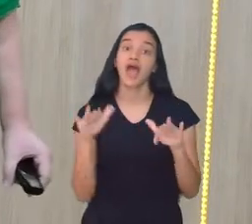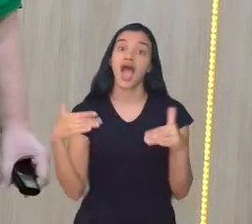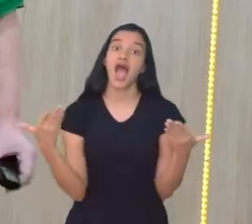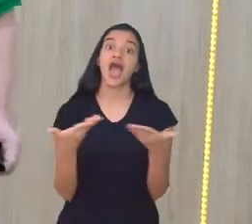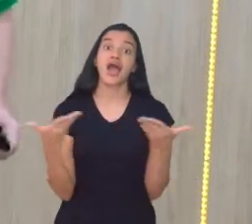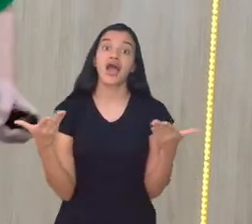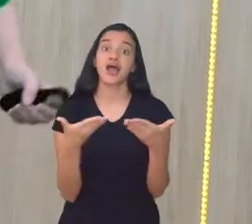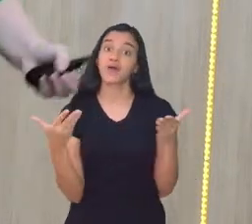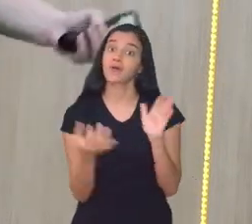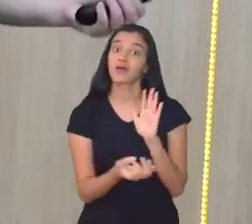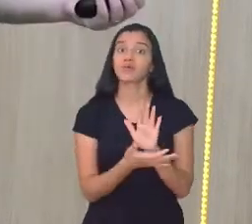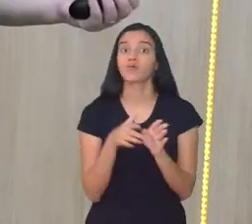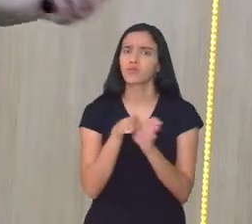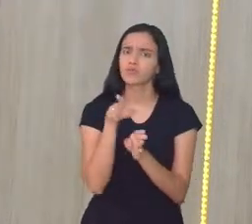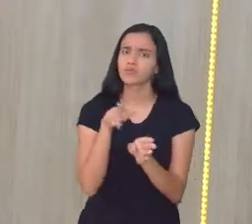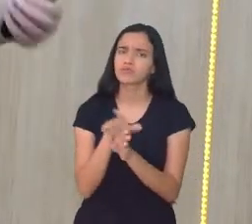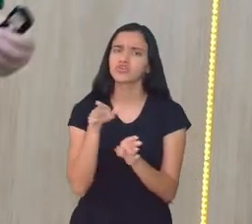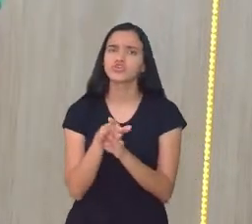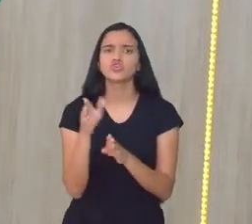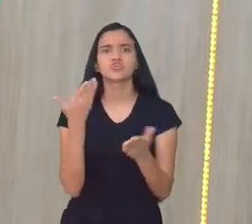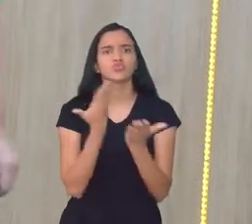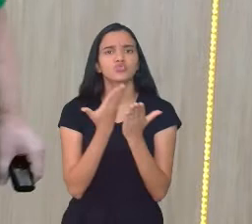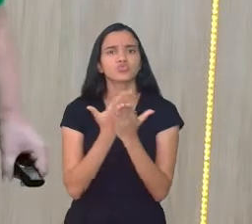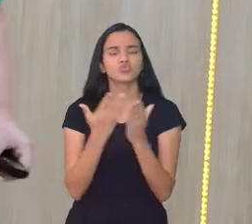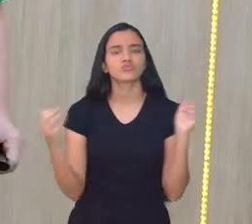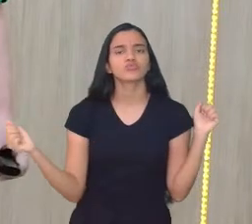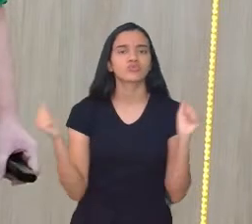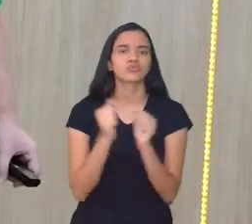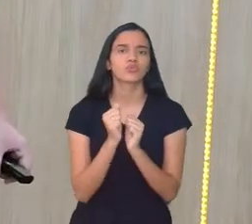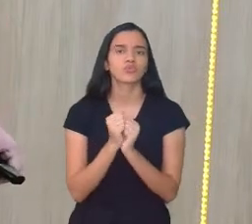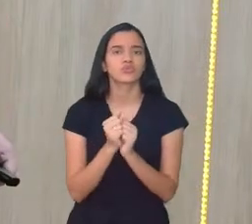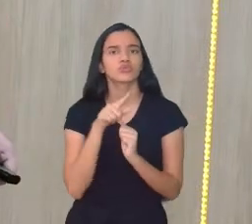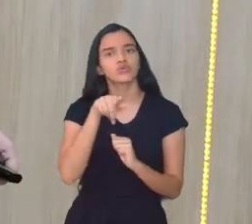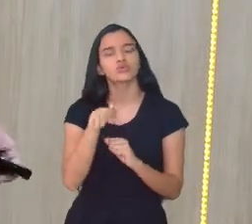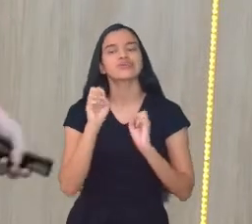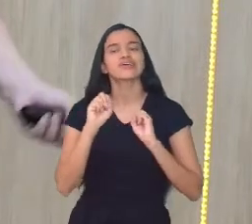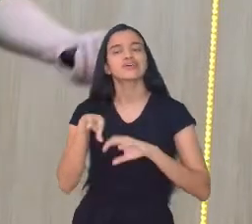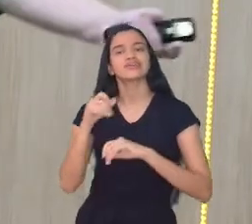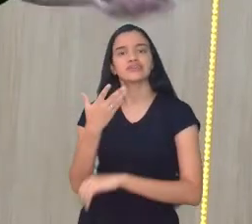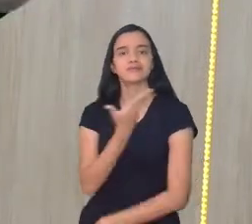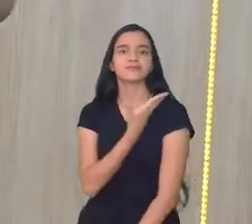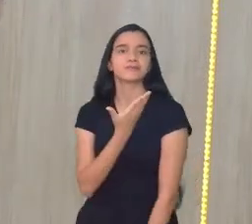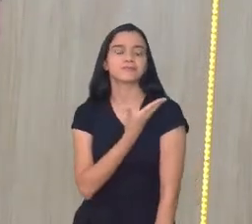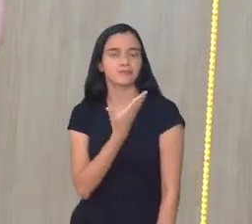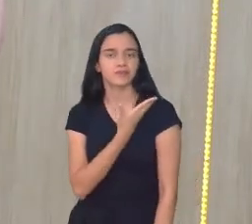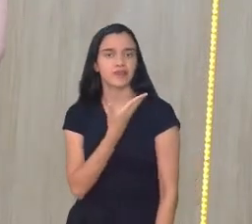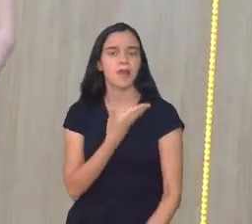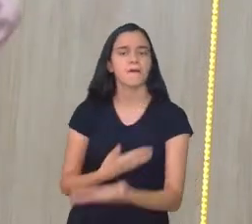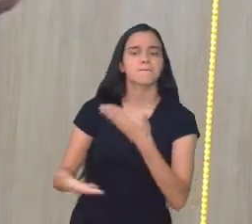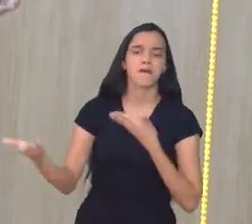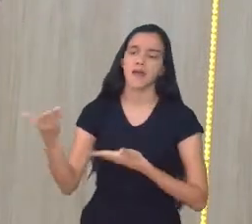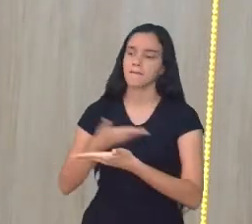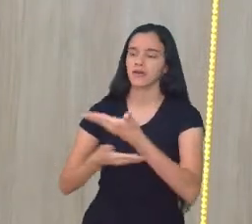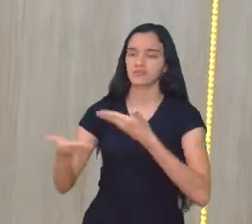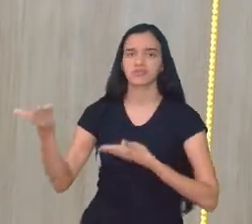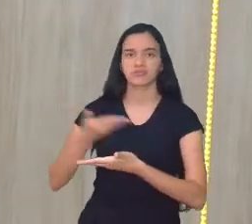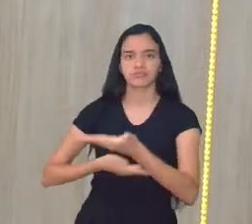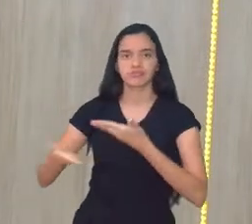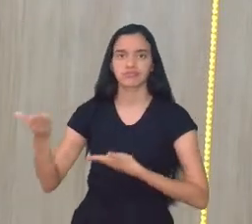uma sugestão. Estudem junto. Quando você ensina para o seu coleguinha ou o seu coleguinha ensina para vocês,